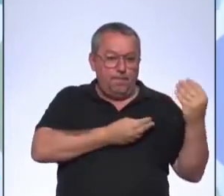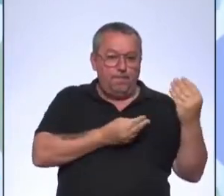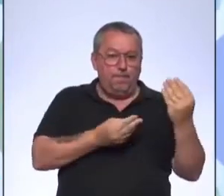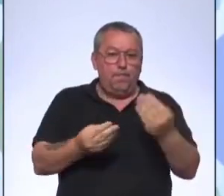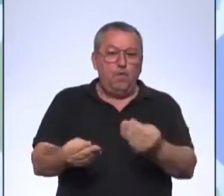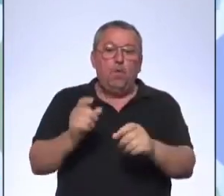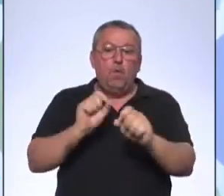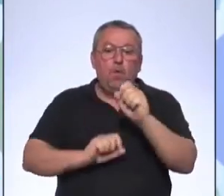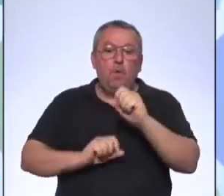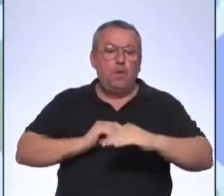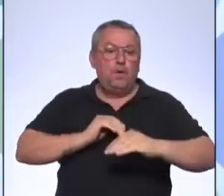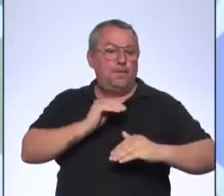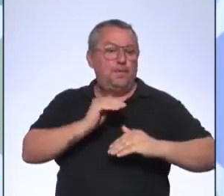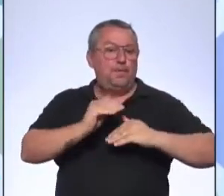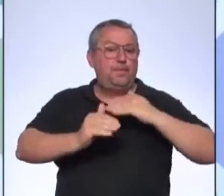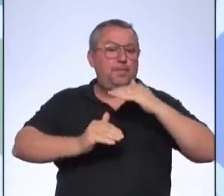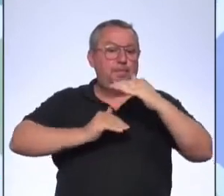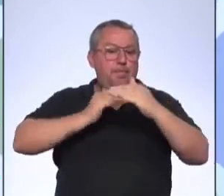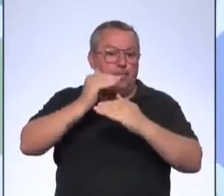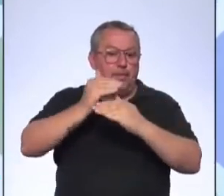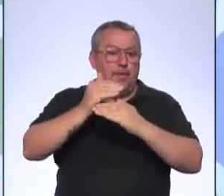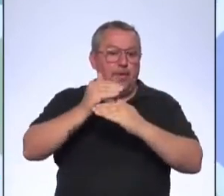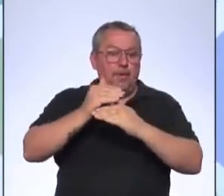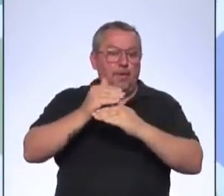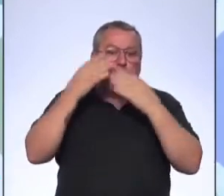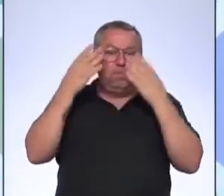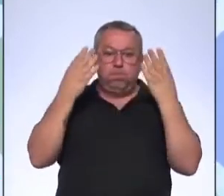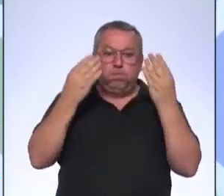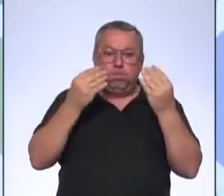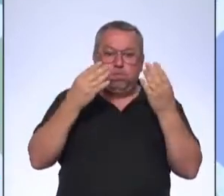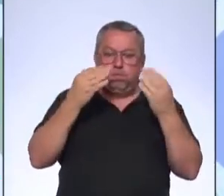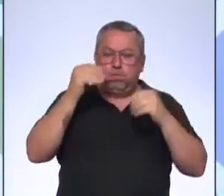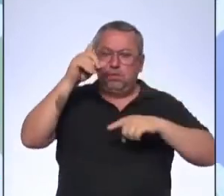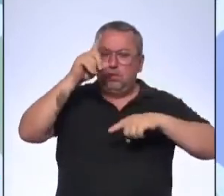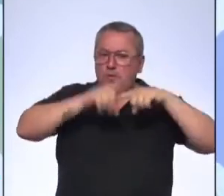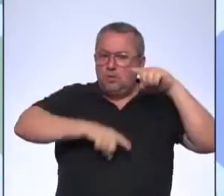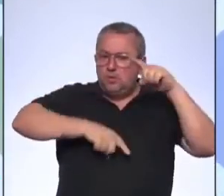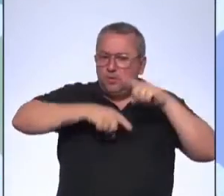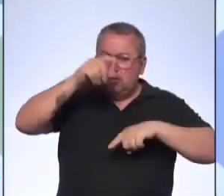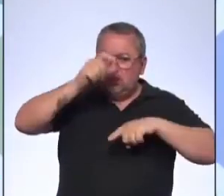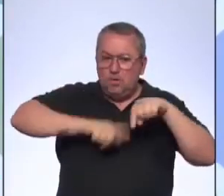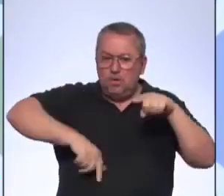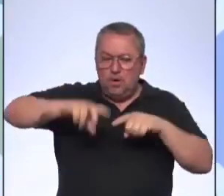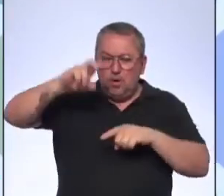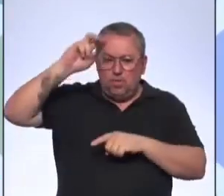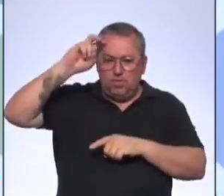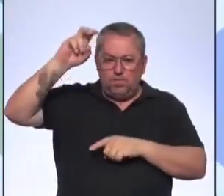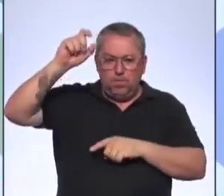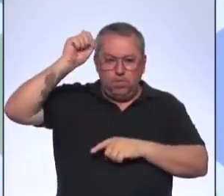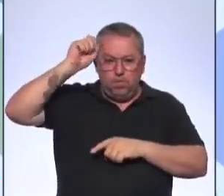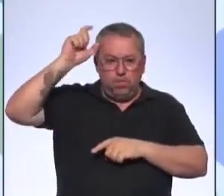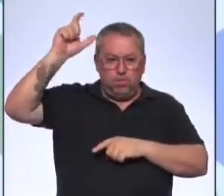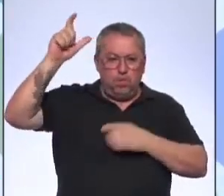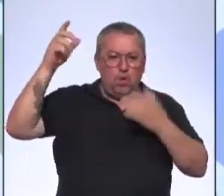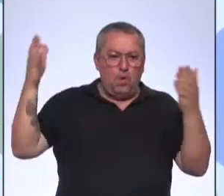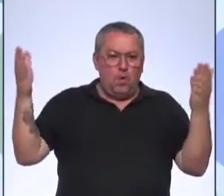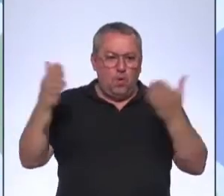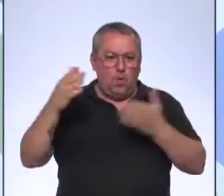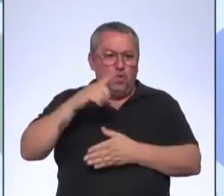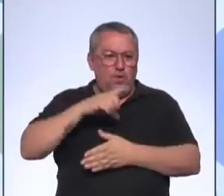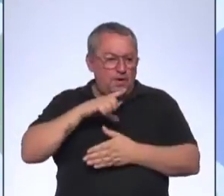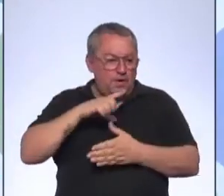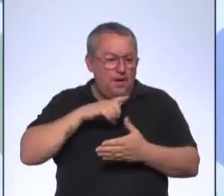o desenvolvimento de muito material cultural e que está disposto hoje